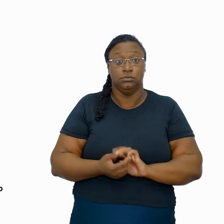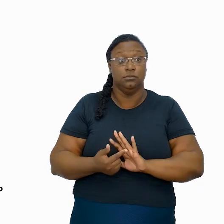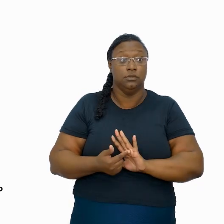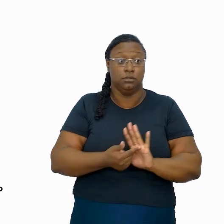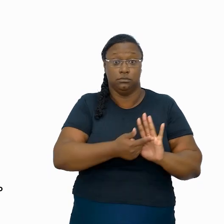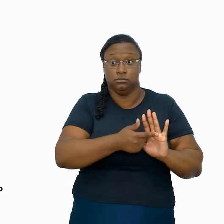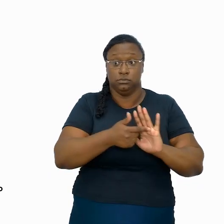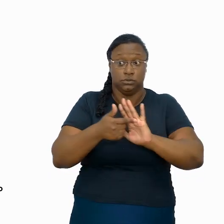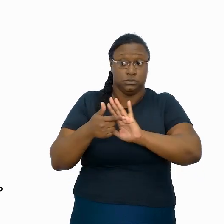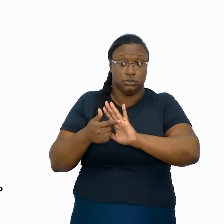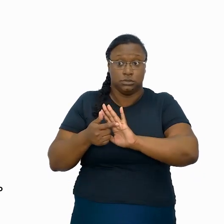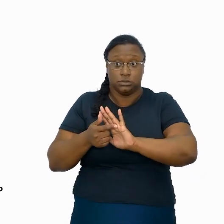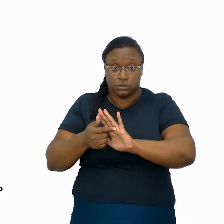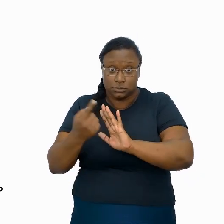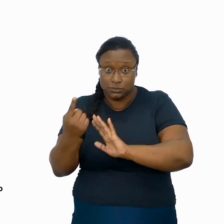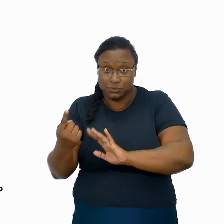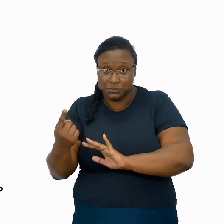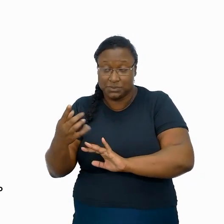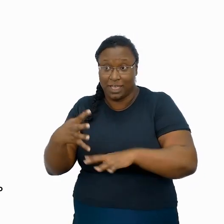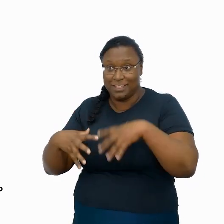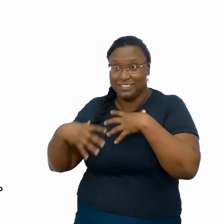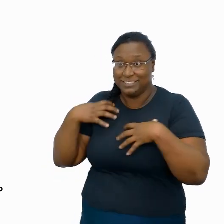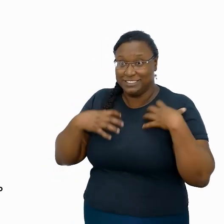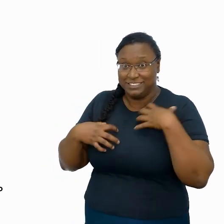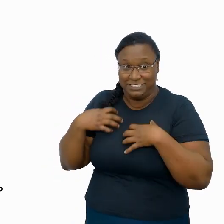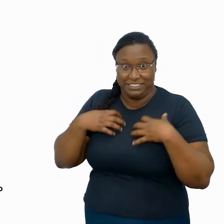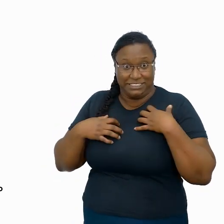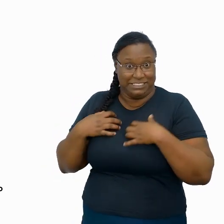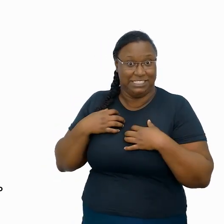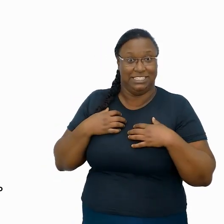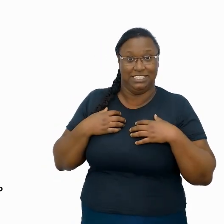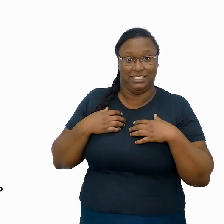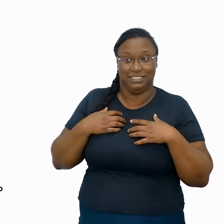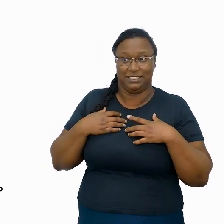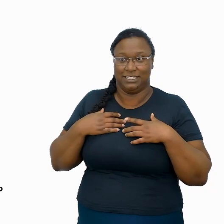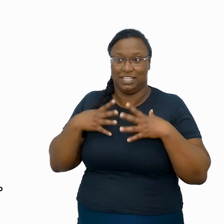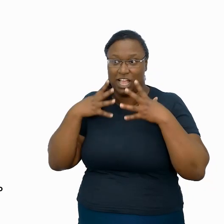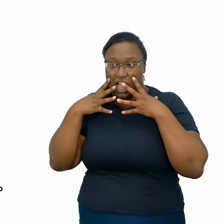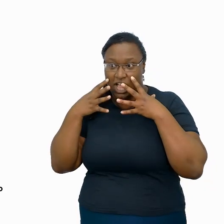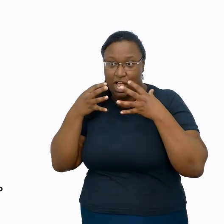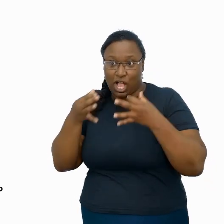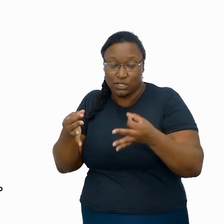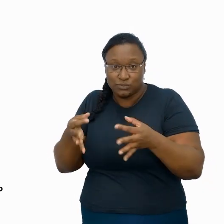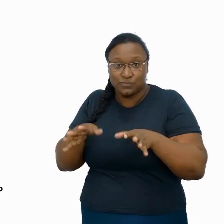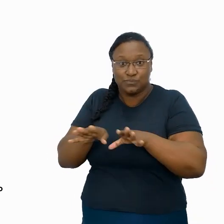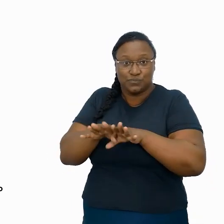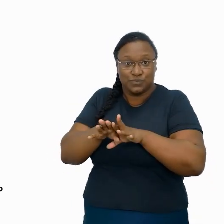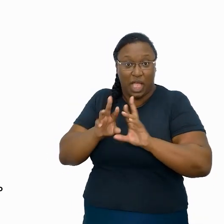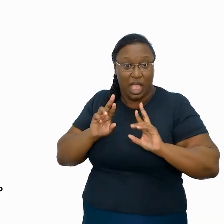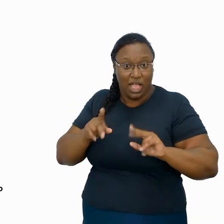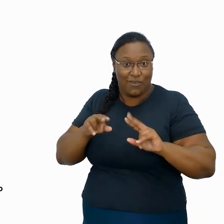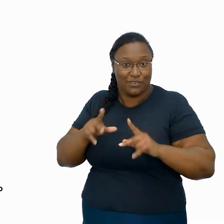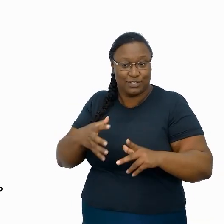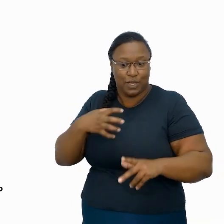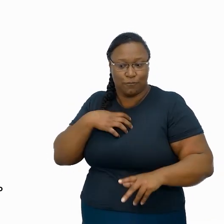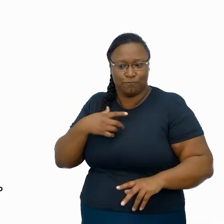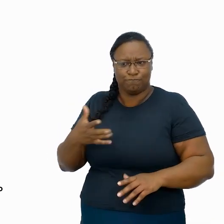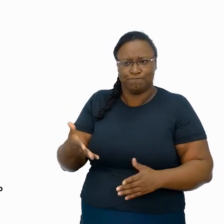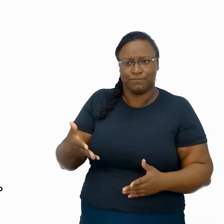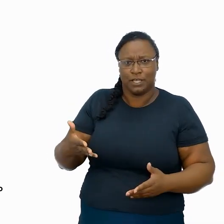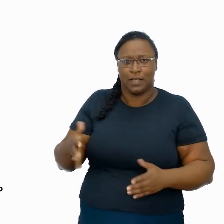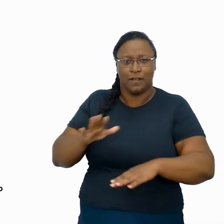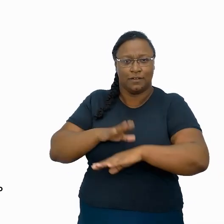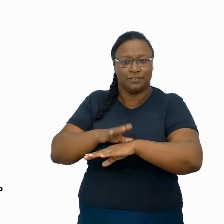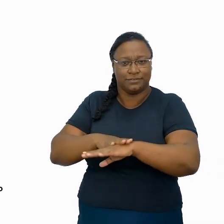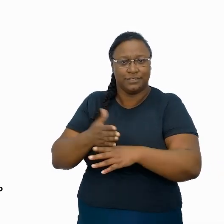exposição, né, dos alunos fica muito mais interessante e tem uma linearidade ali, né, uma identidade que você vê que foi